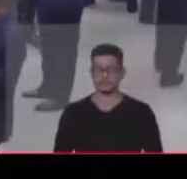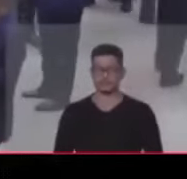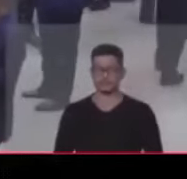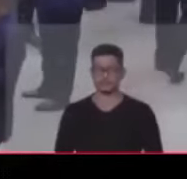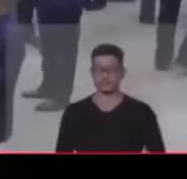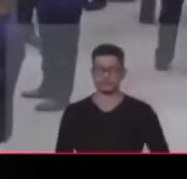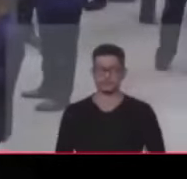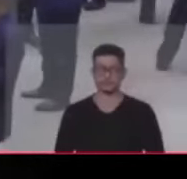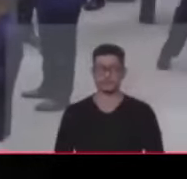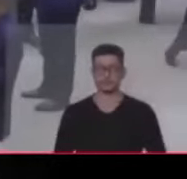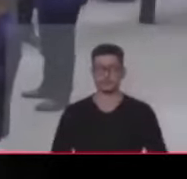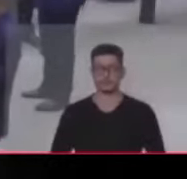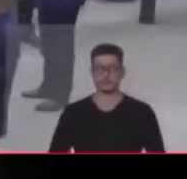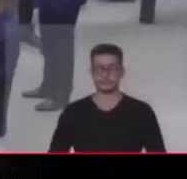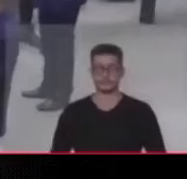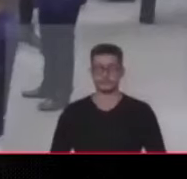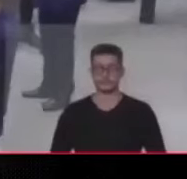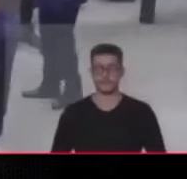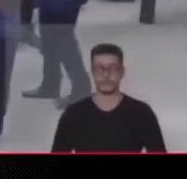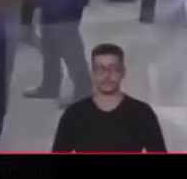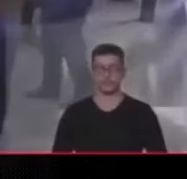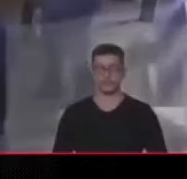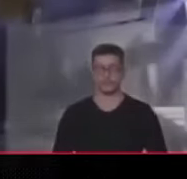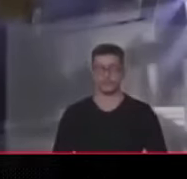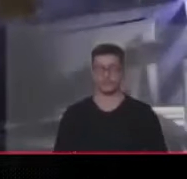Fica convocado, fica.